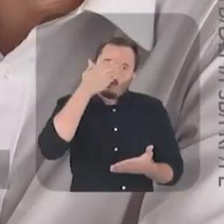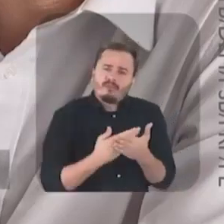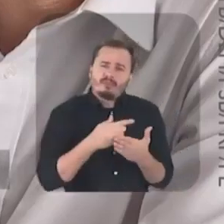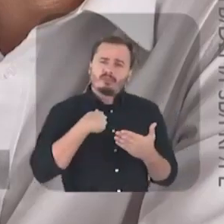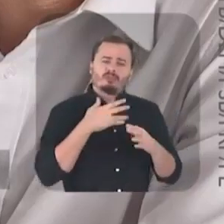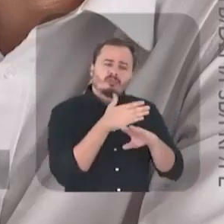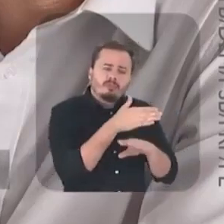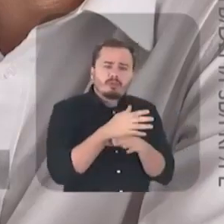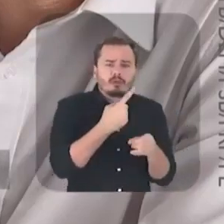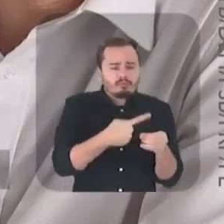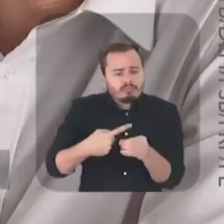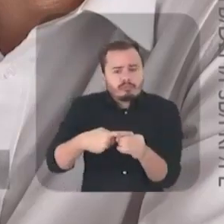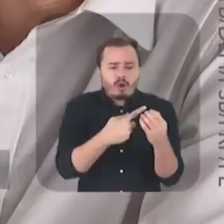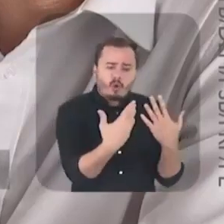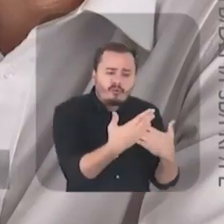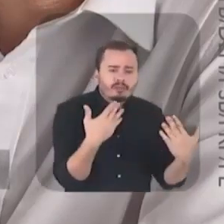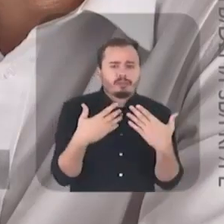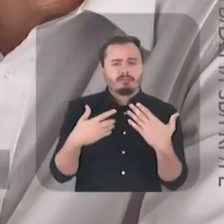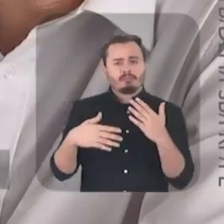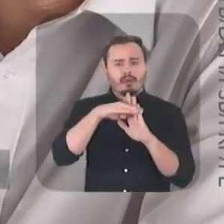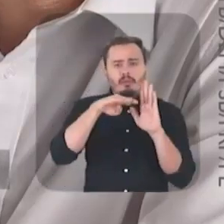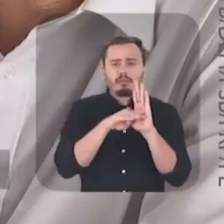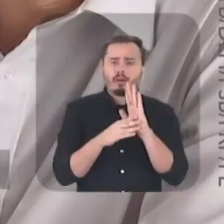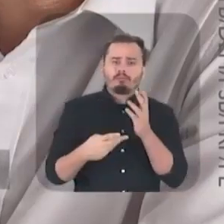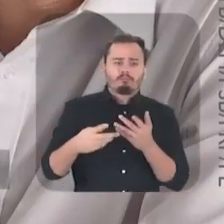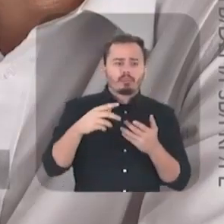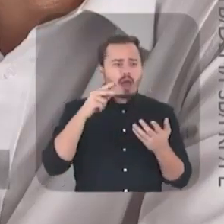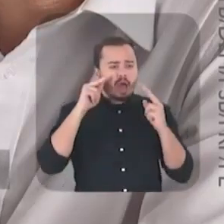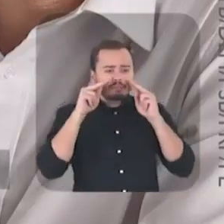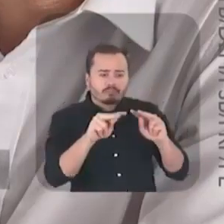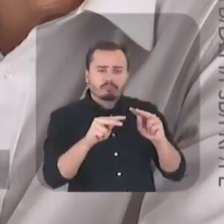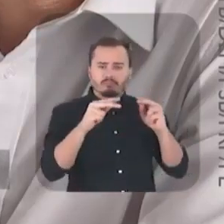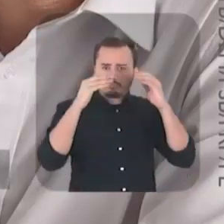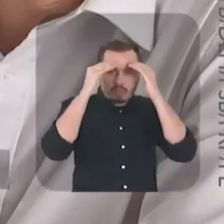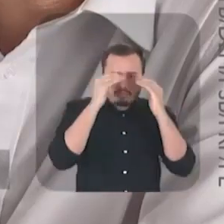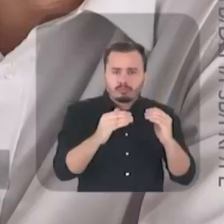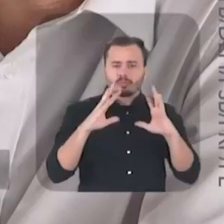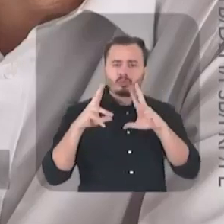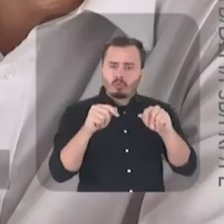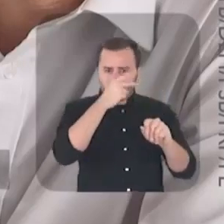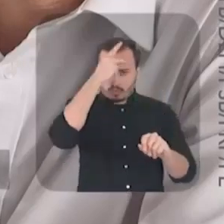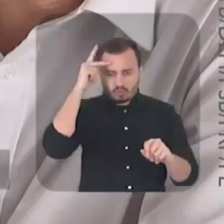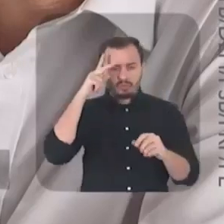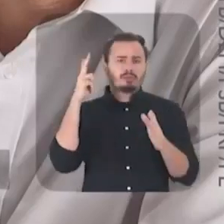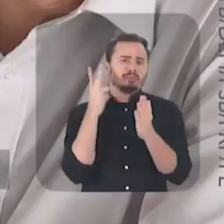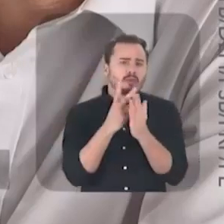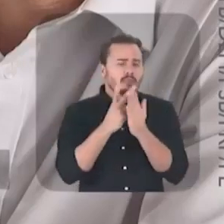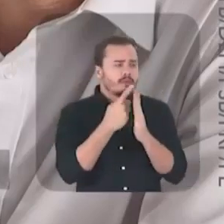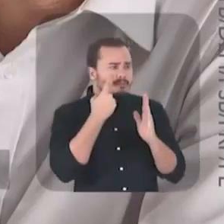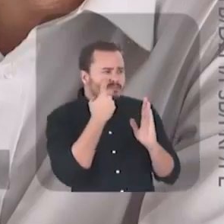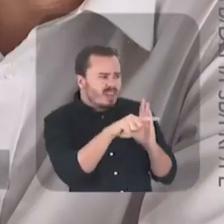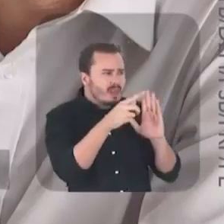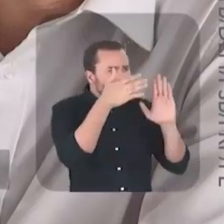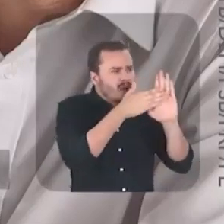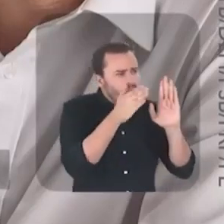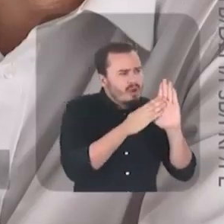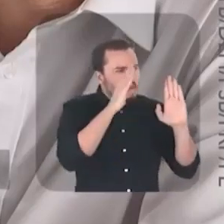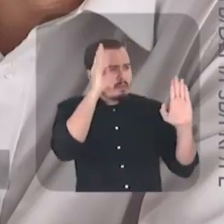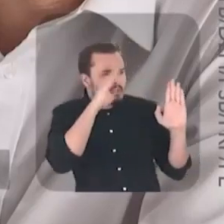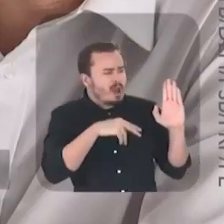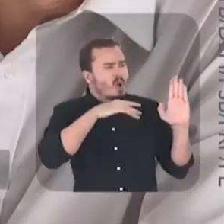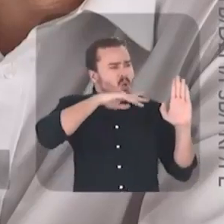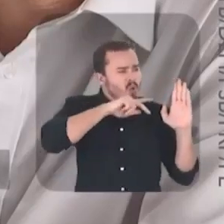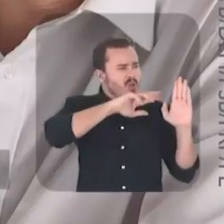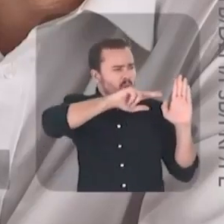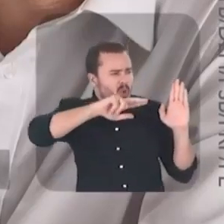mandato popular. Estive com o pé na estrada, debatendo, prestando contas e ouvindo as pessoas. Votei sempre a favor do povo. Votei